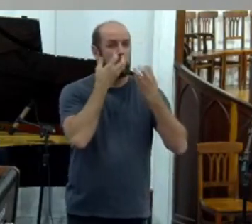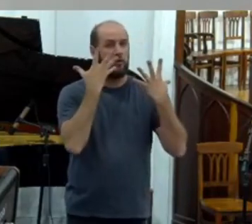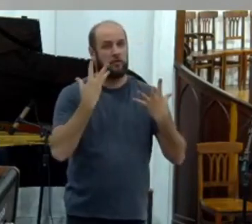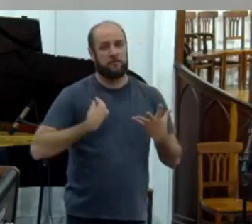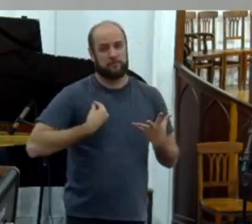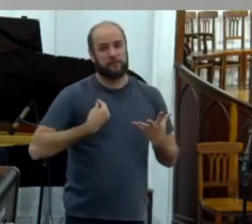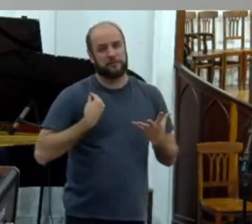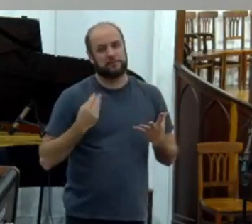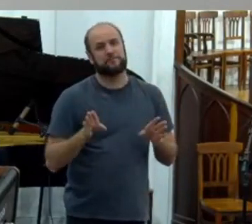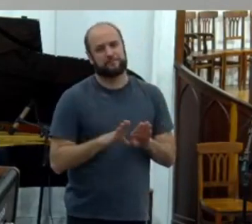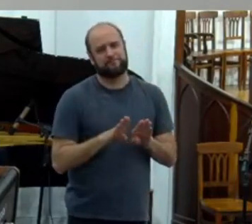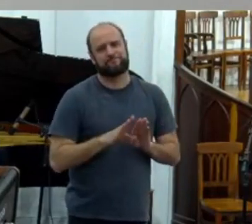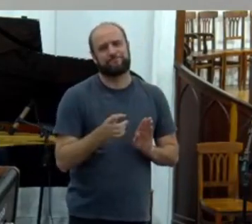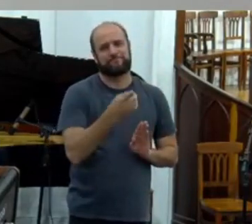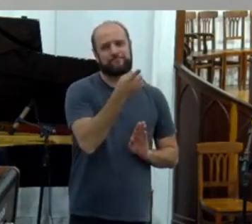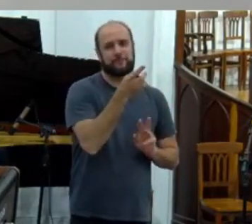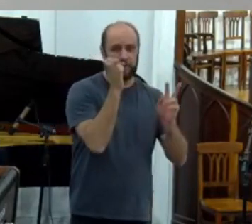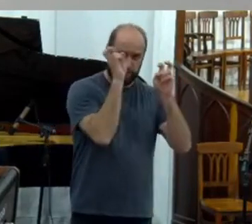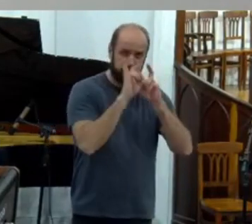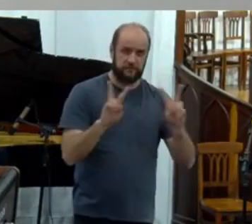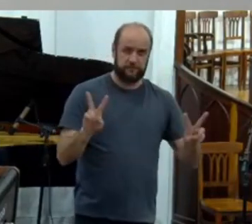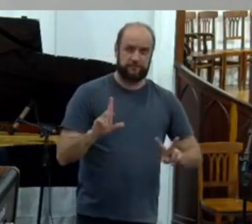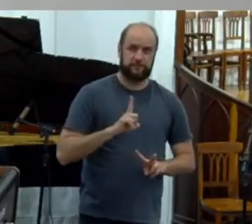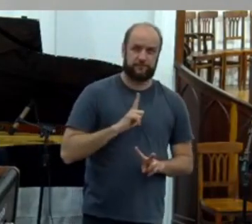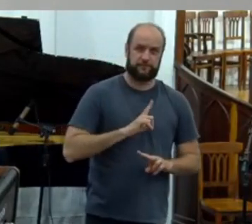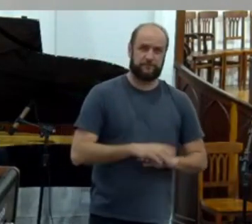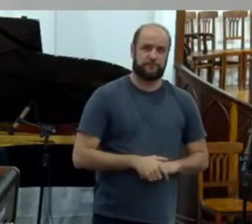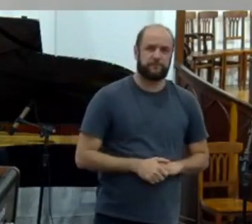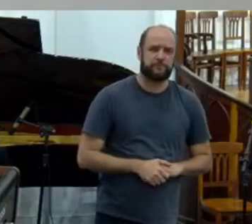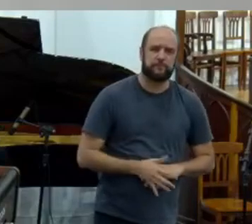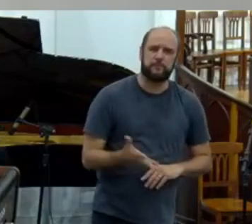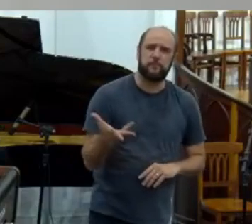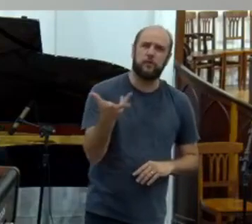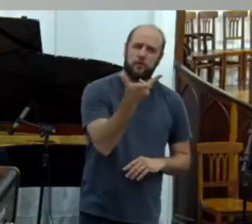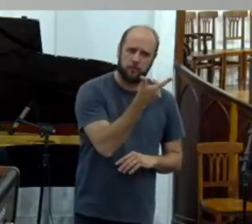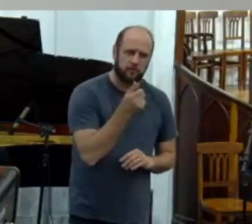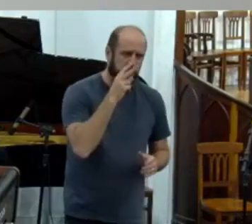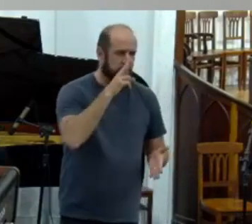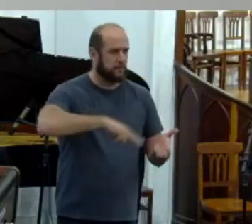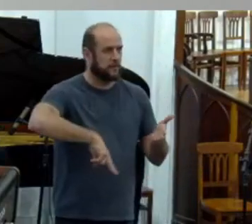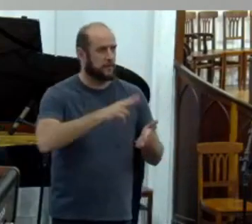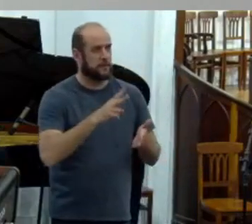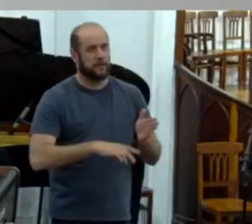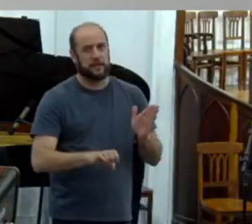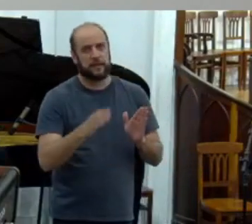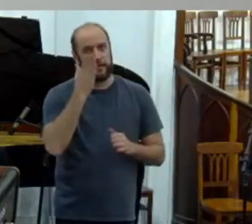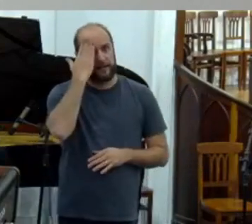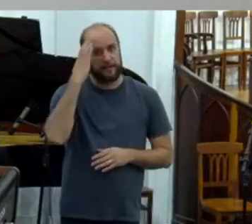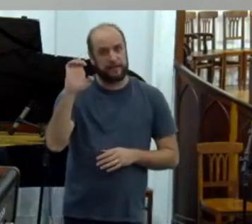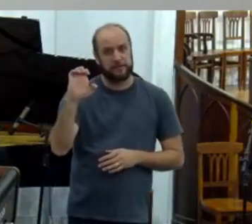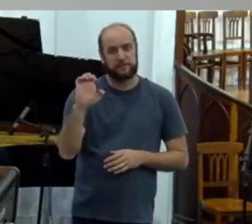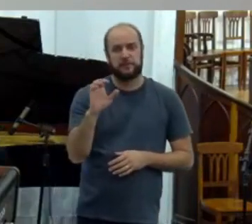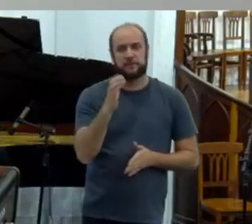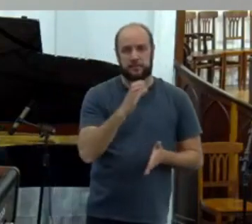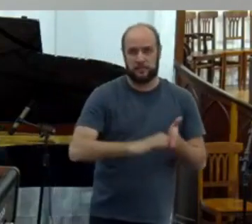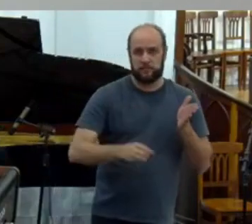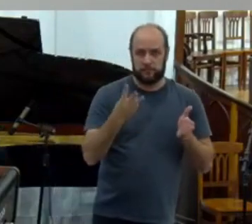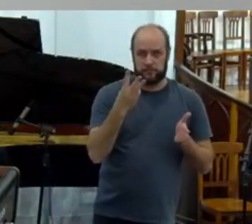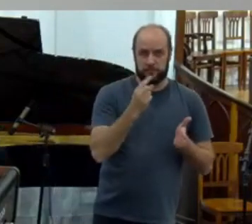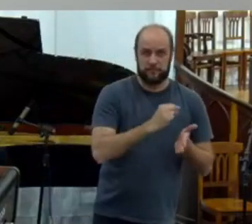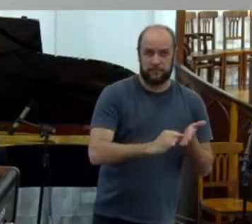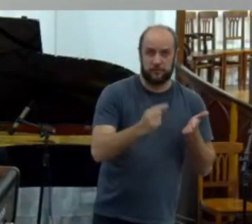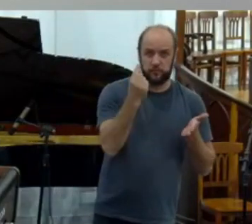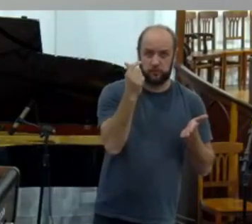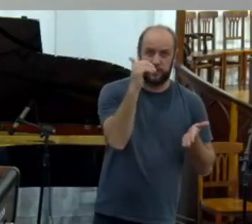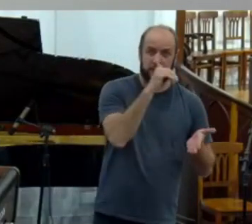também. Essa é a perspectiva de sobre o sol. Por isso convido você a acompanhar a leitura de Eclesiastes capítulo 3, primeiro do versículo